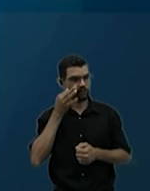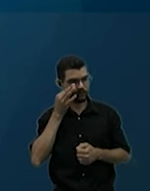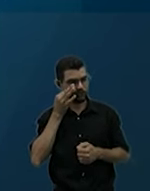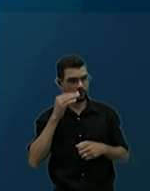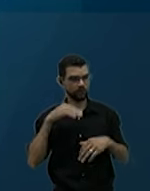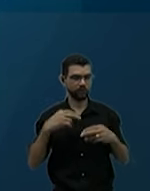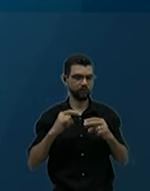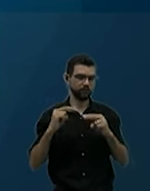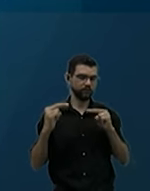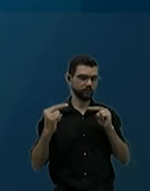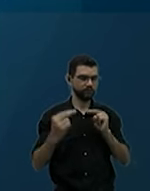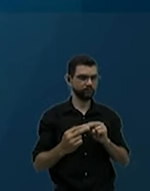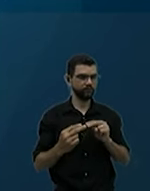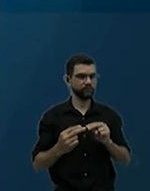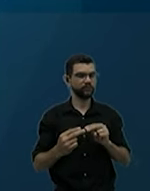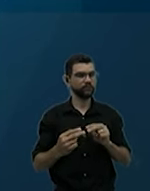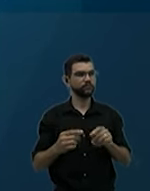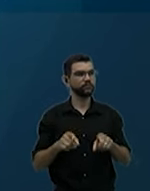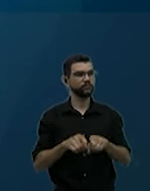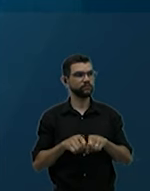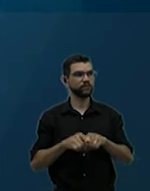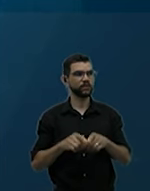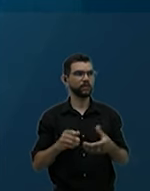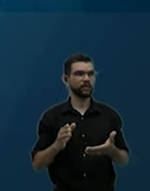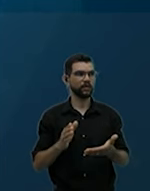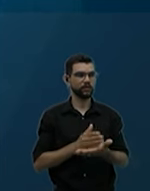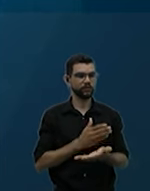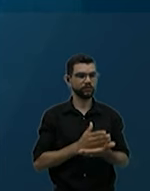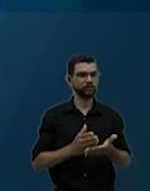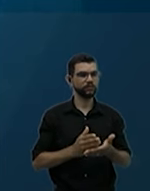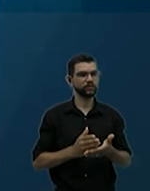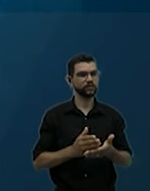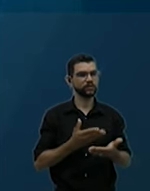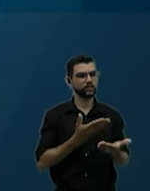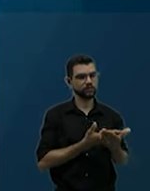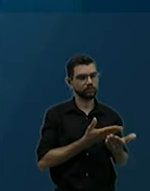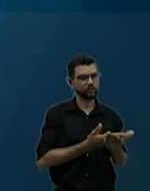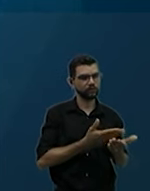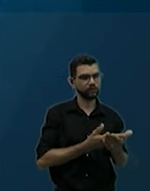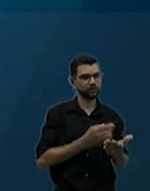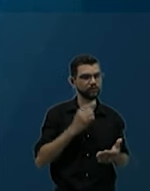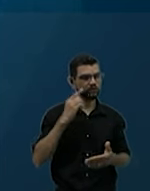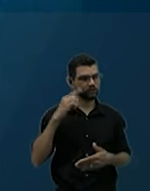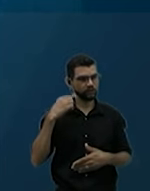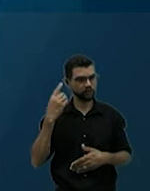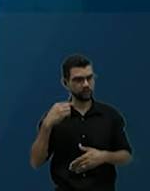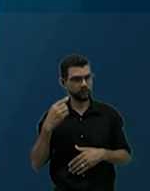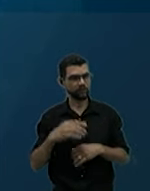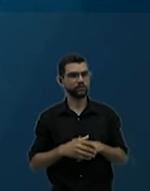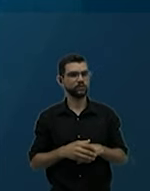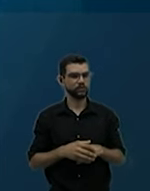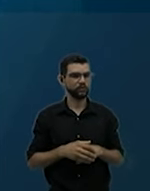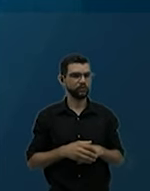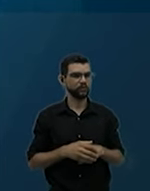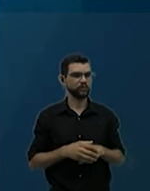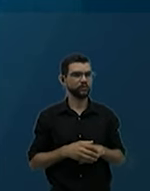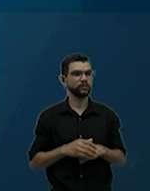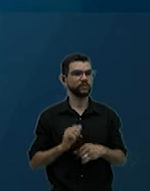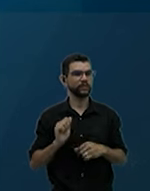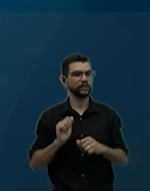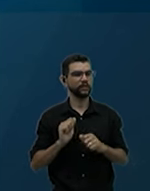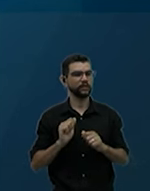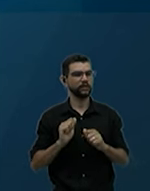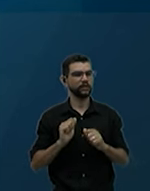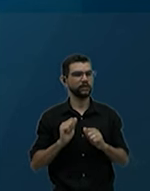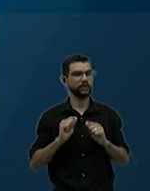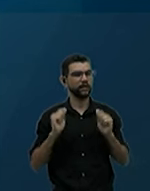aos estudantes, e aqui também uma saudação especial para as associações que, em que pese não se façam presentes